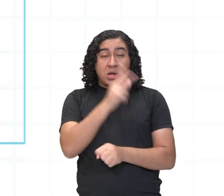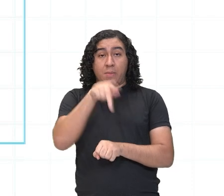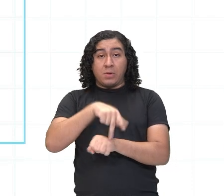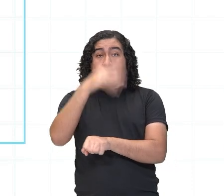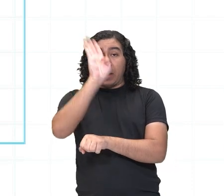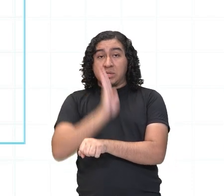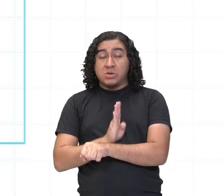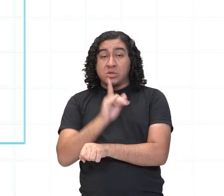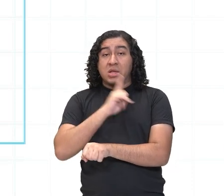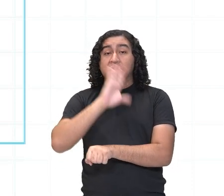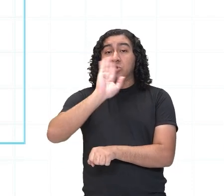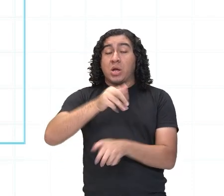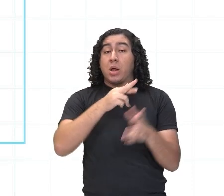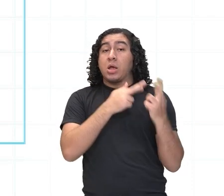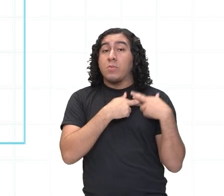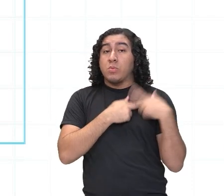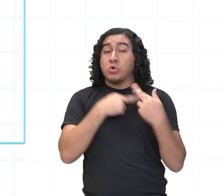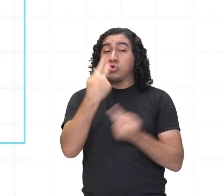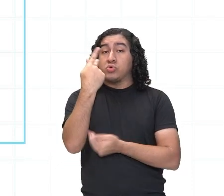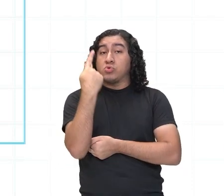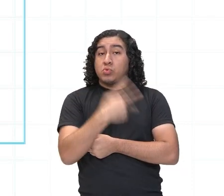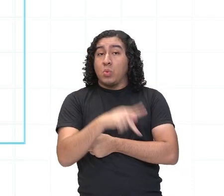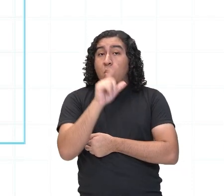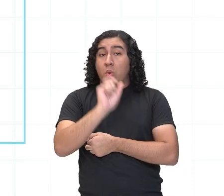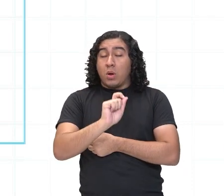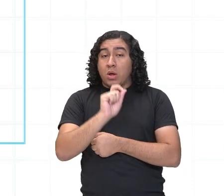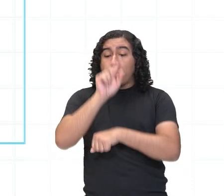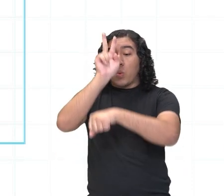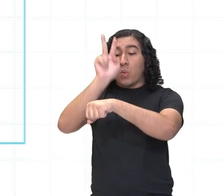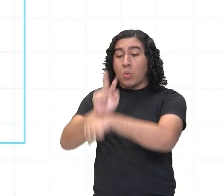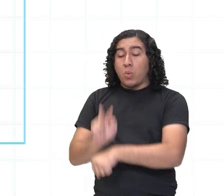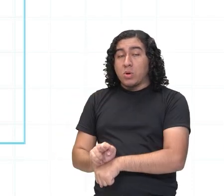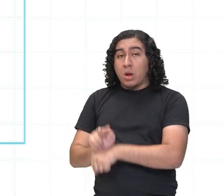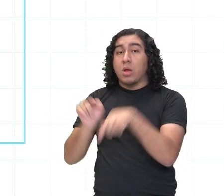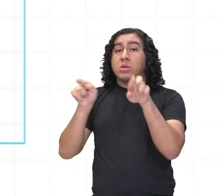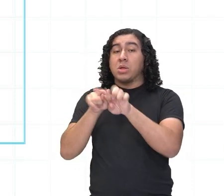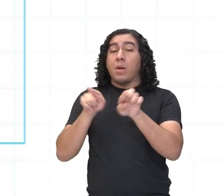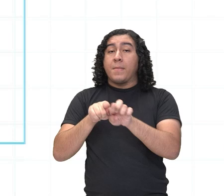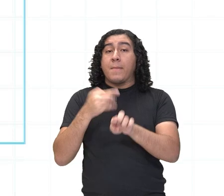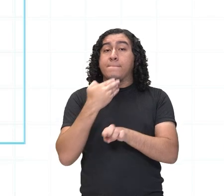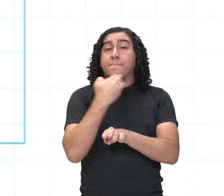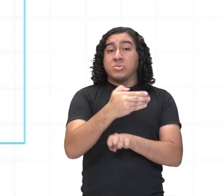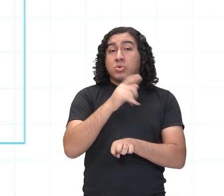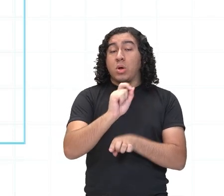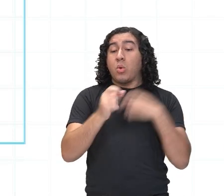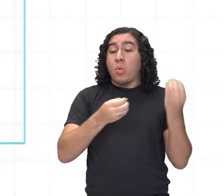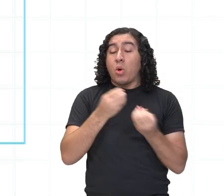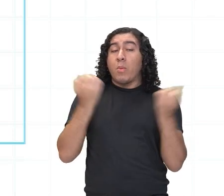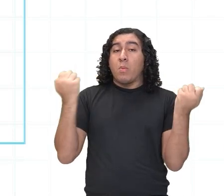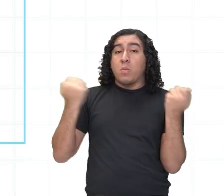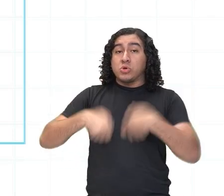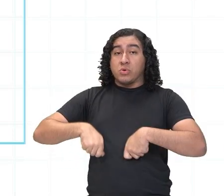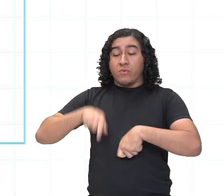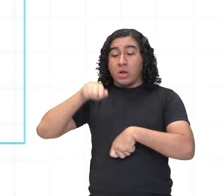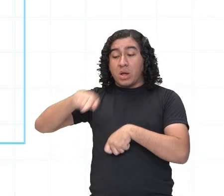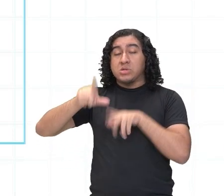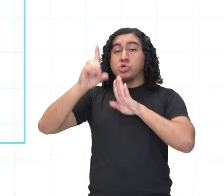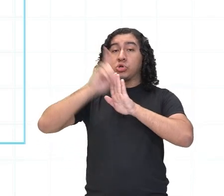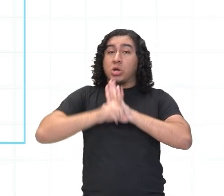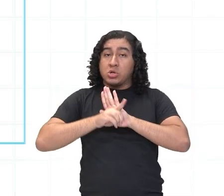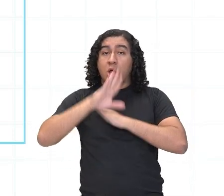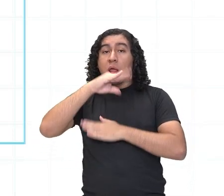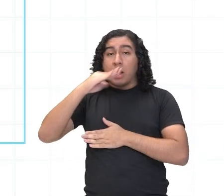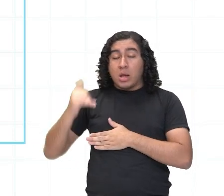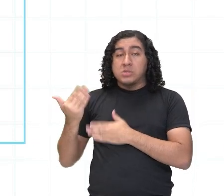dada a responsabilidade em monitorar e cobrar pela efetivação dos direitos das